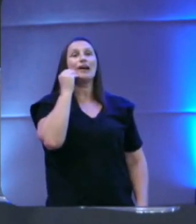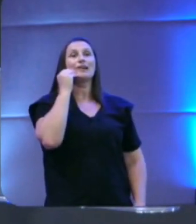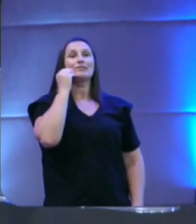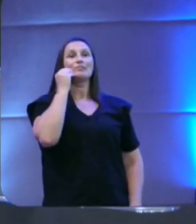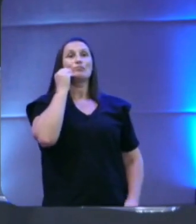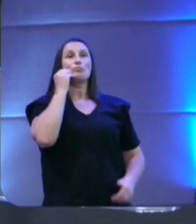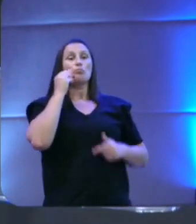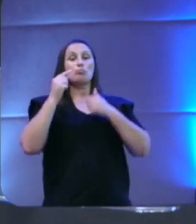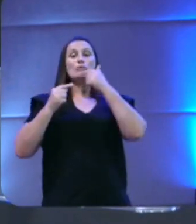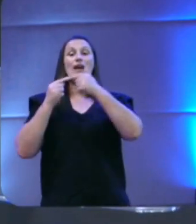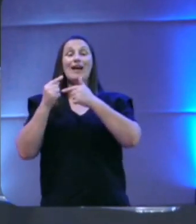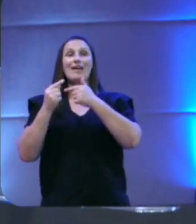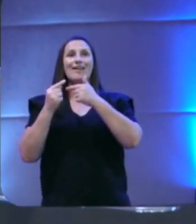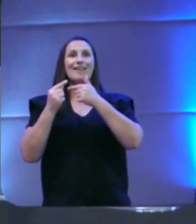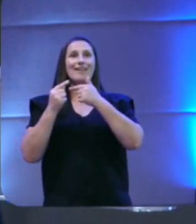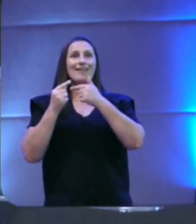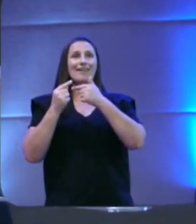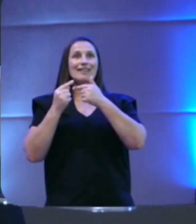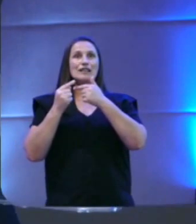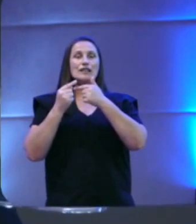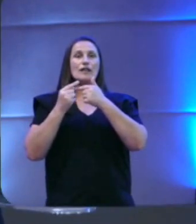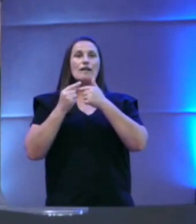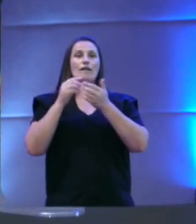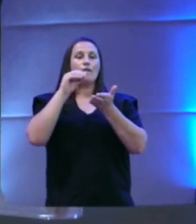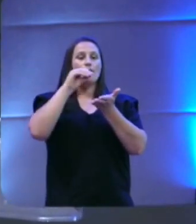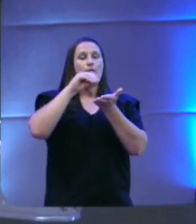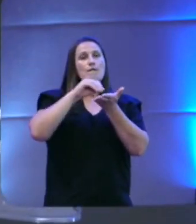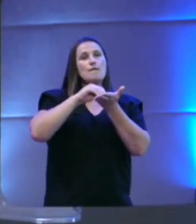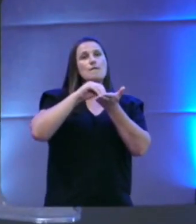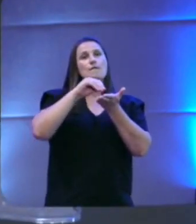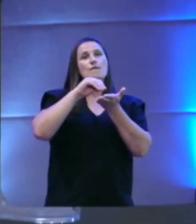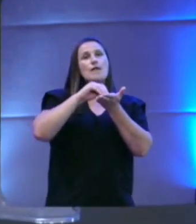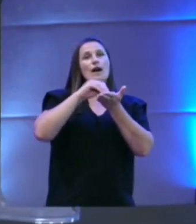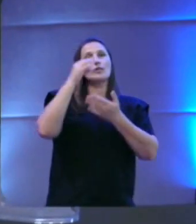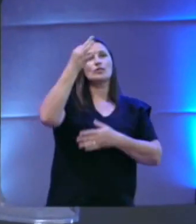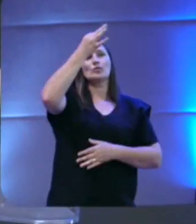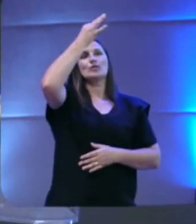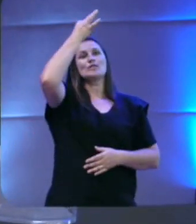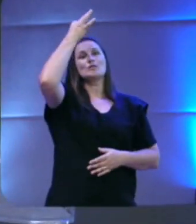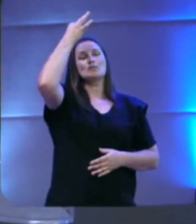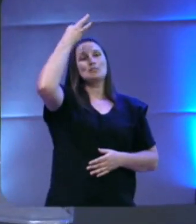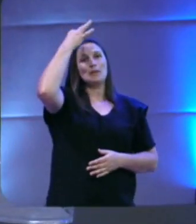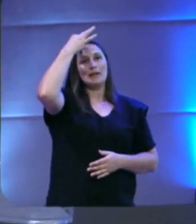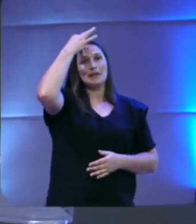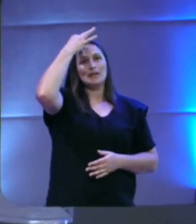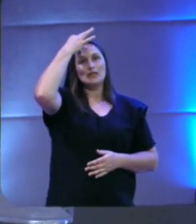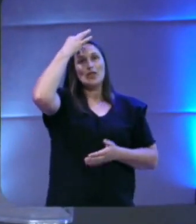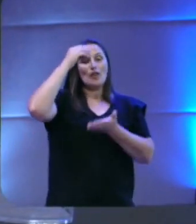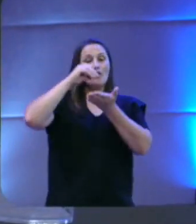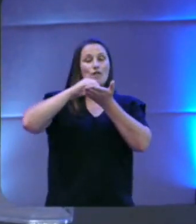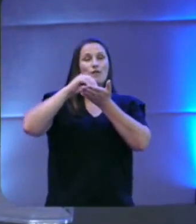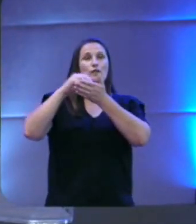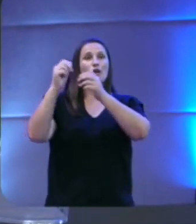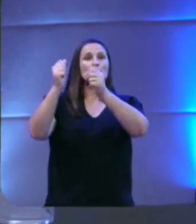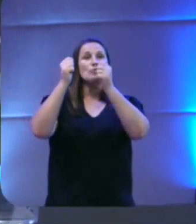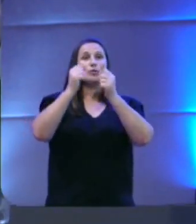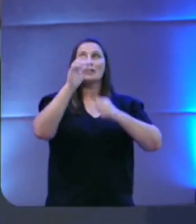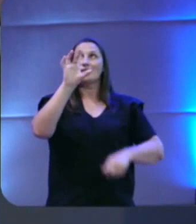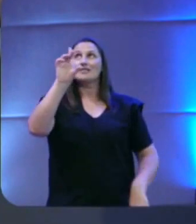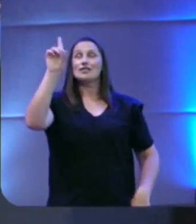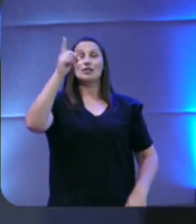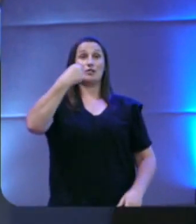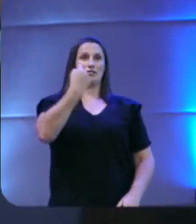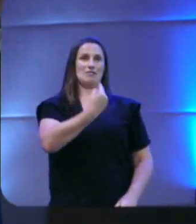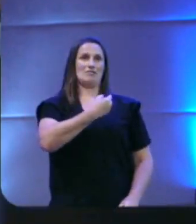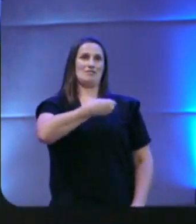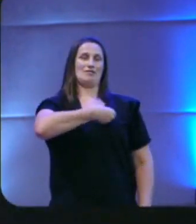sabe o que acontece? Falta poder do Espírito Santo nas nossas vidas. Falta o poder de Deus na nossa vida, porque os primeiros passos são